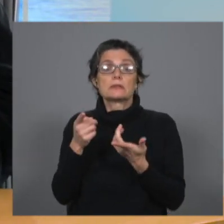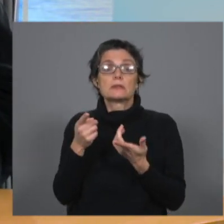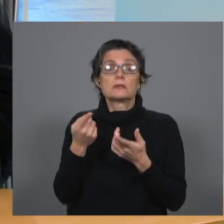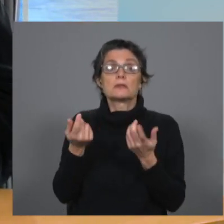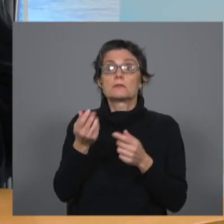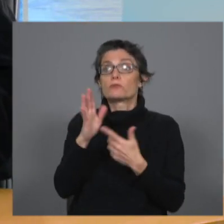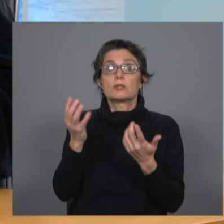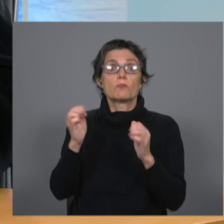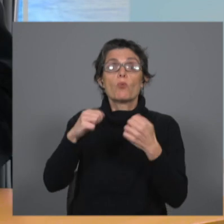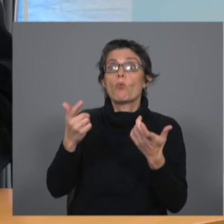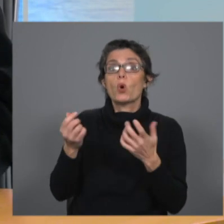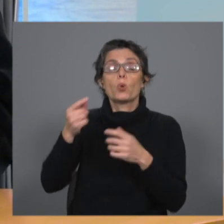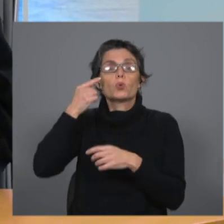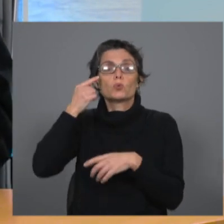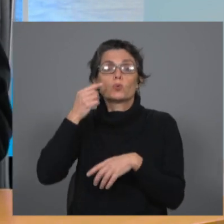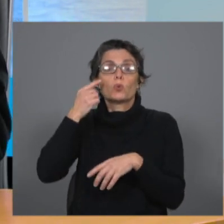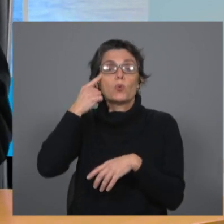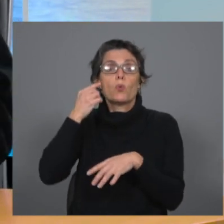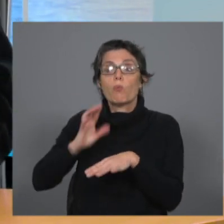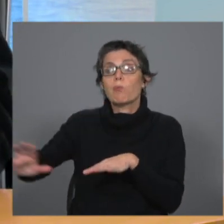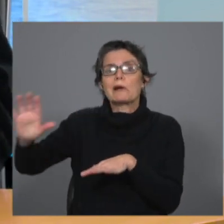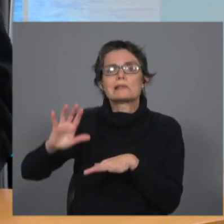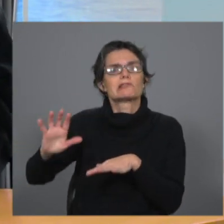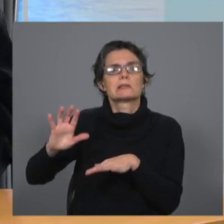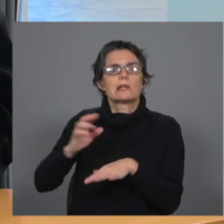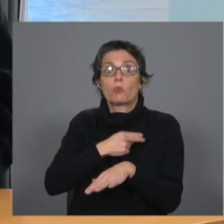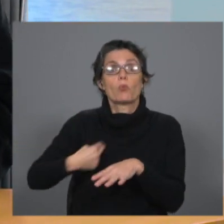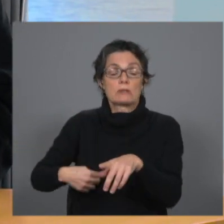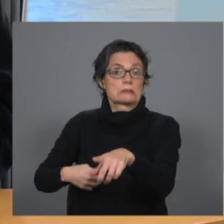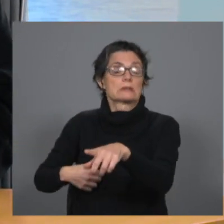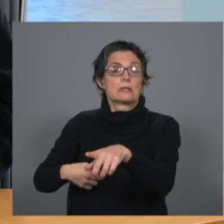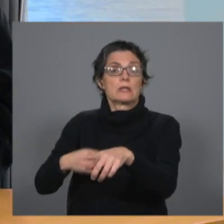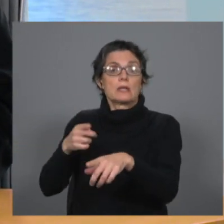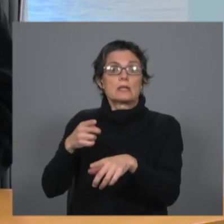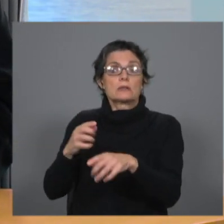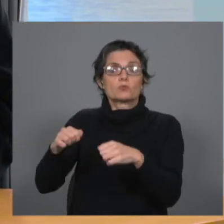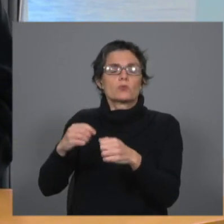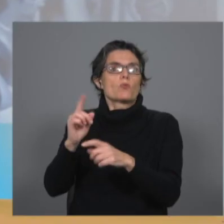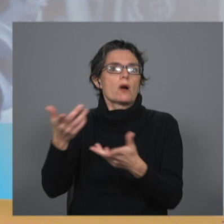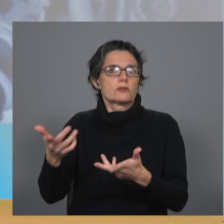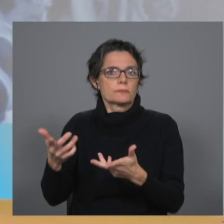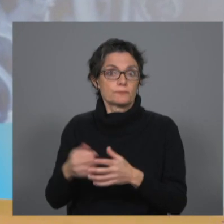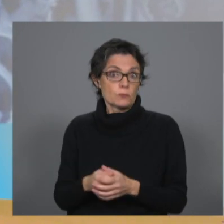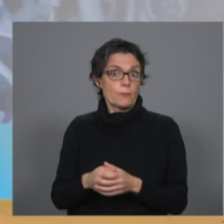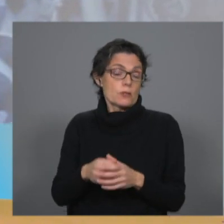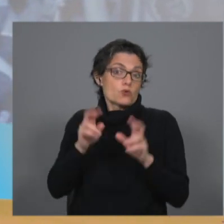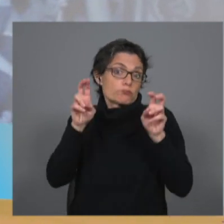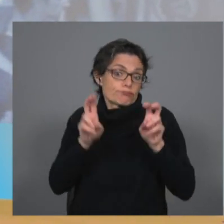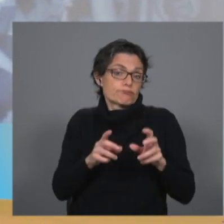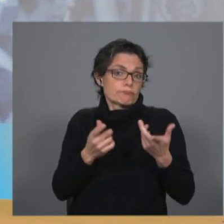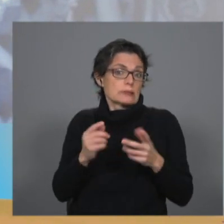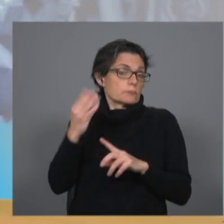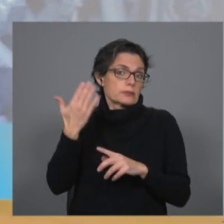China, e são estes os grandes tópicos da presidência e aquilo que vai ocupar a agenda europeia nos próximos 6 meses. Este